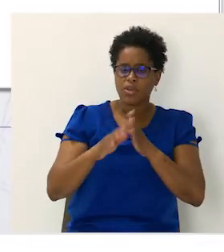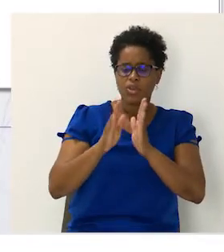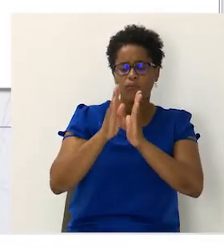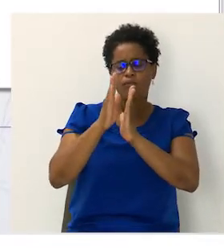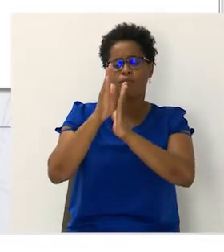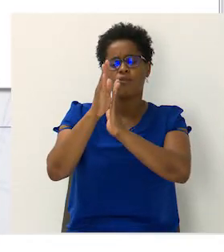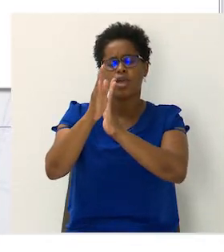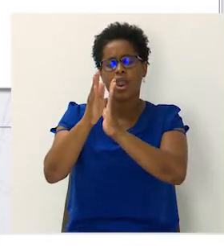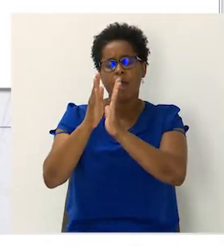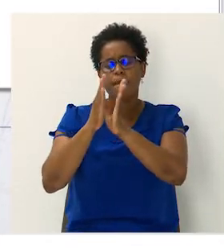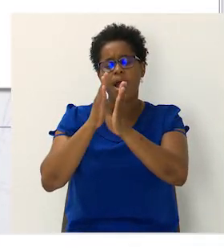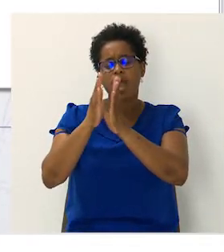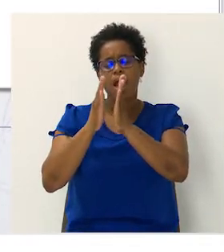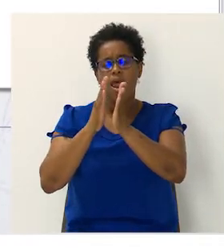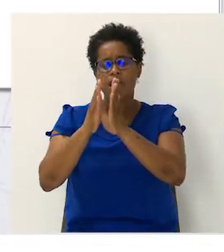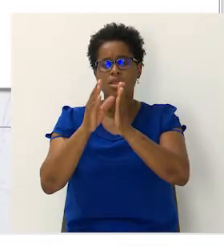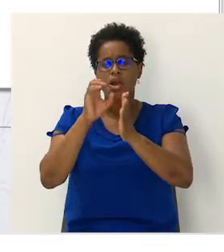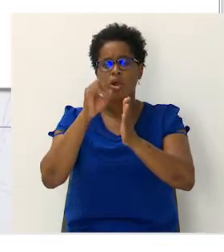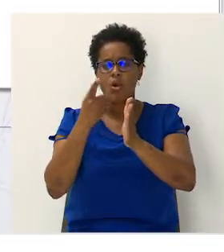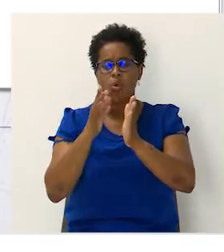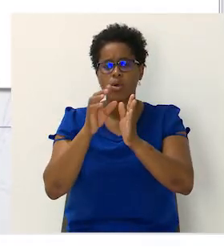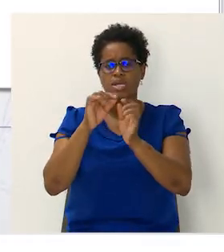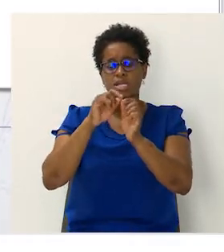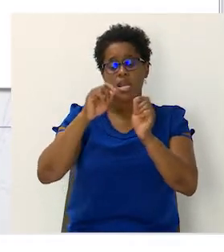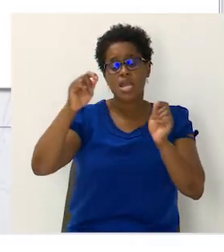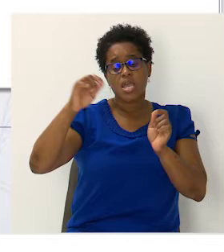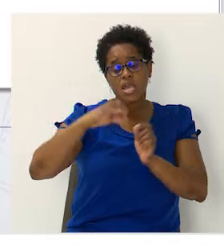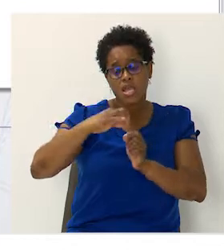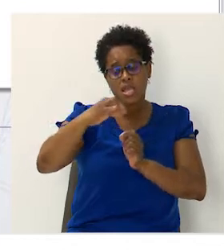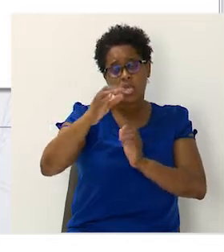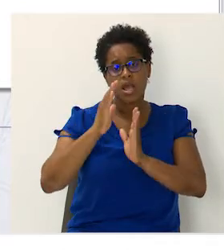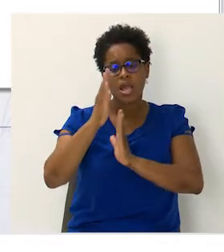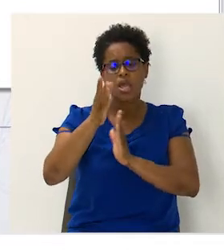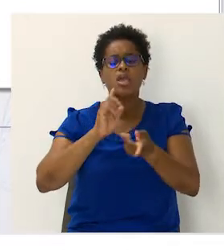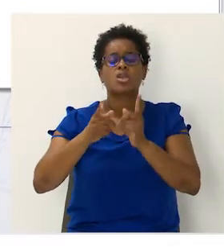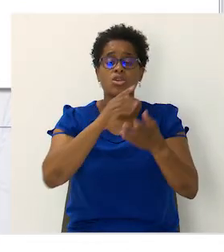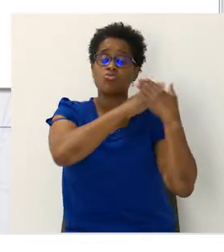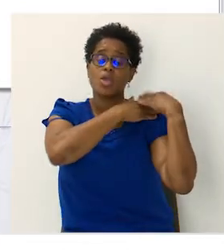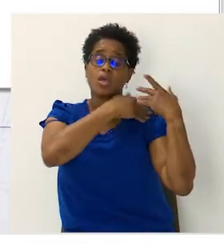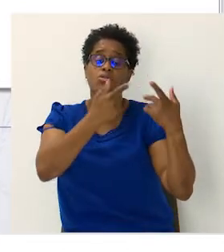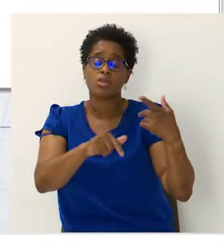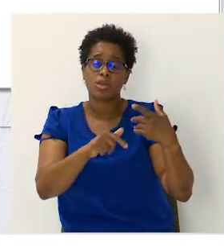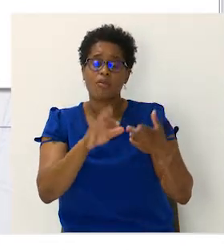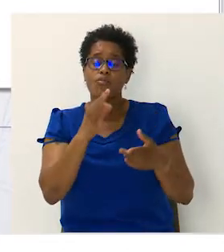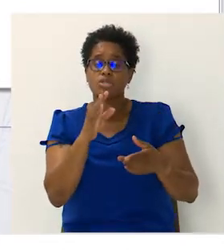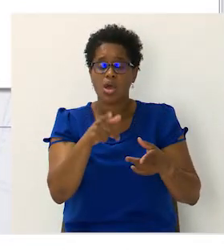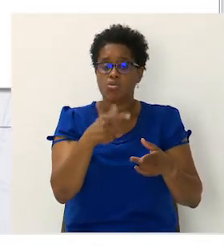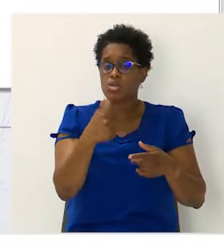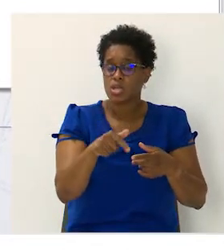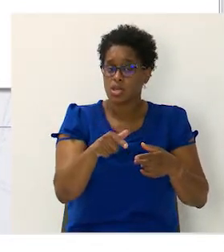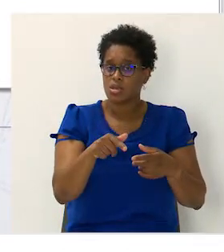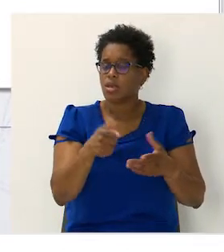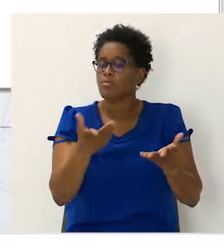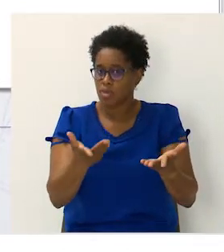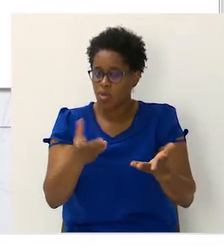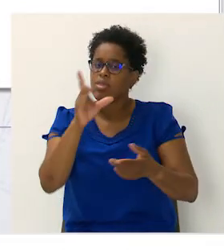filas paralelas ou em linha. Que função tinha? A função